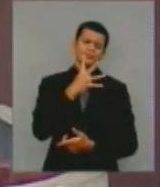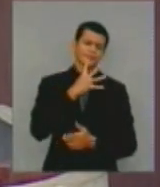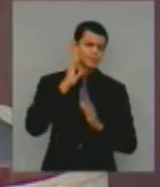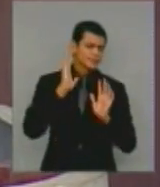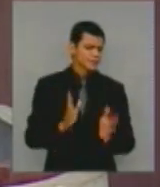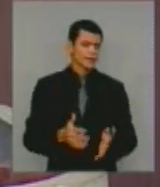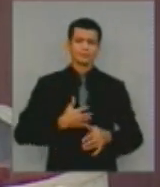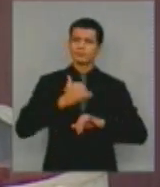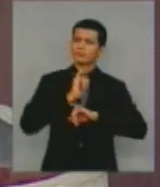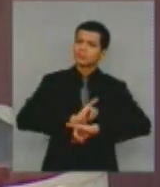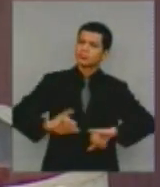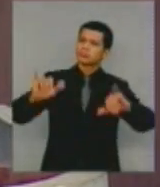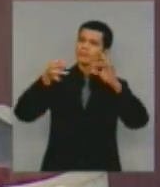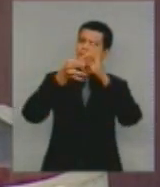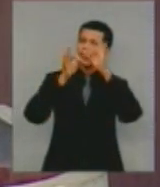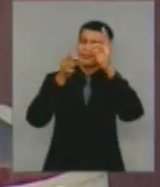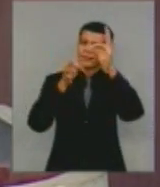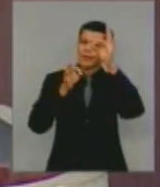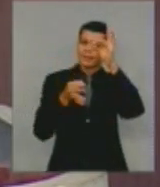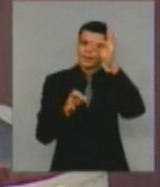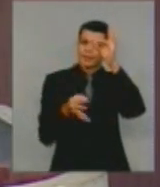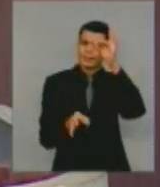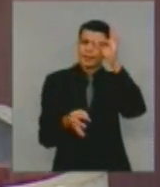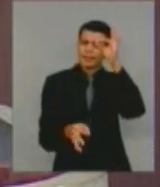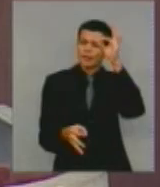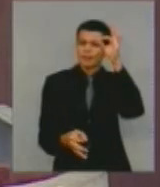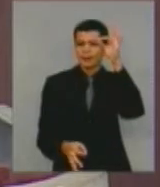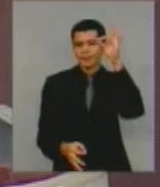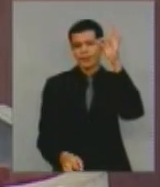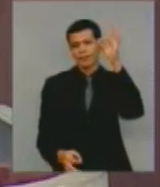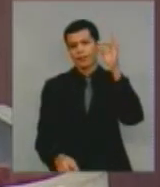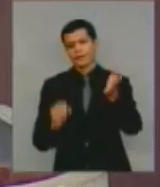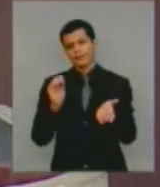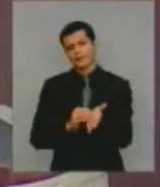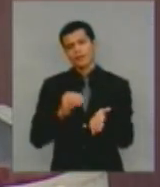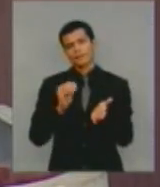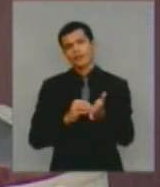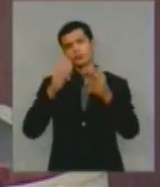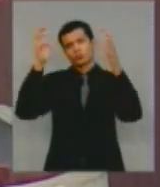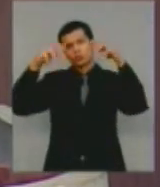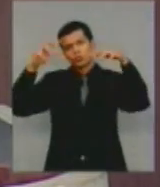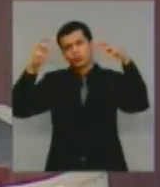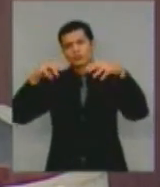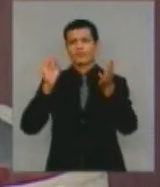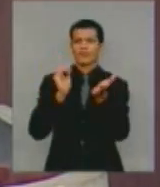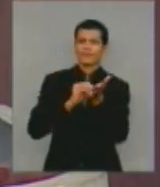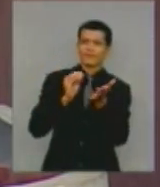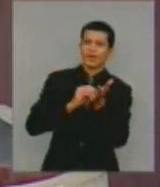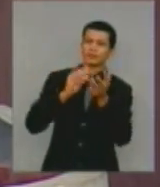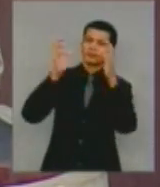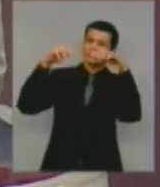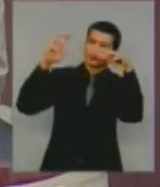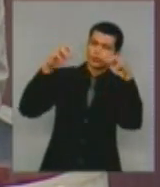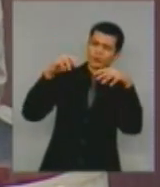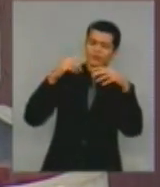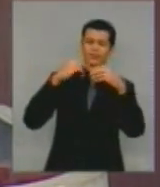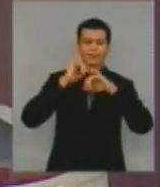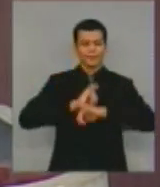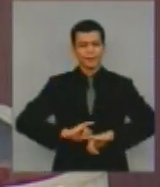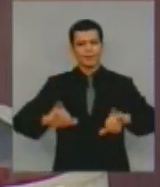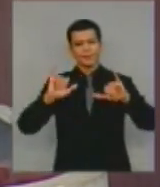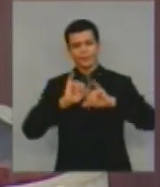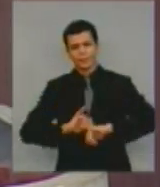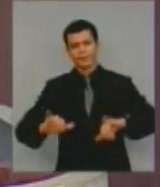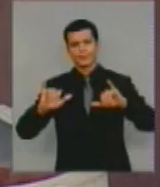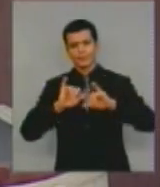ouvir, sobretudo da gestão pública, que o problema da água é da falta de chuva. Há pouco o deputado Wellington Landim aqui falava da experiência de